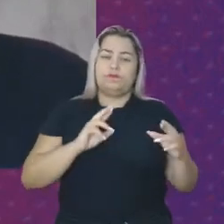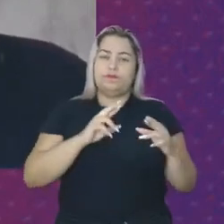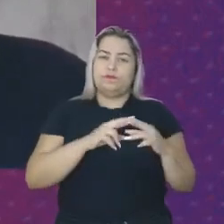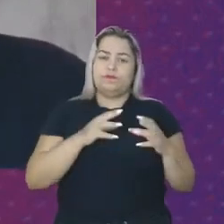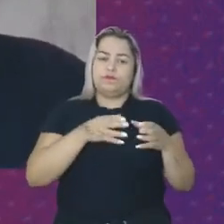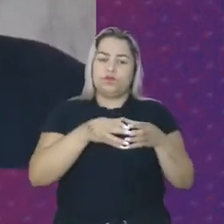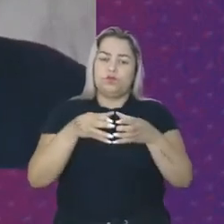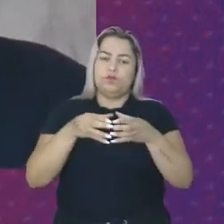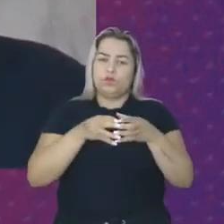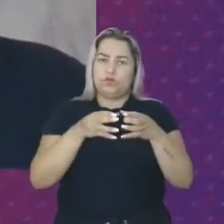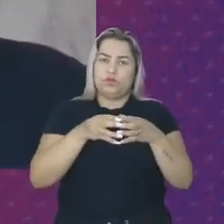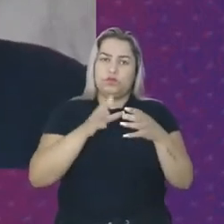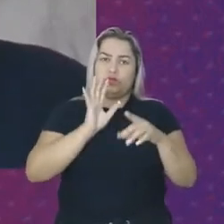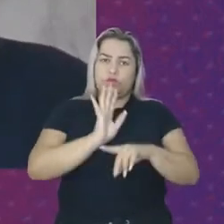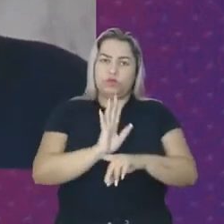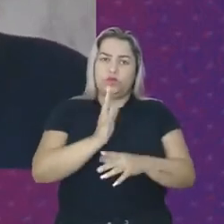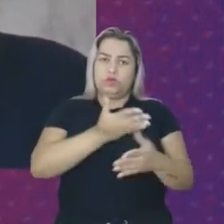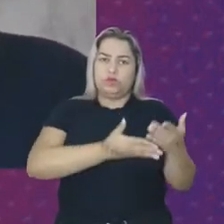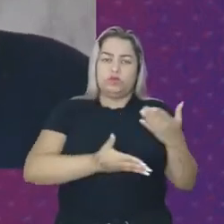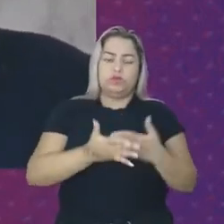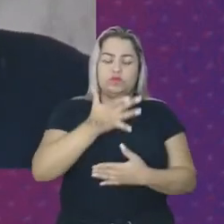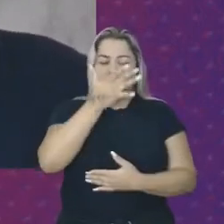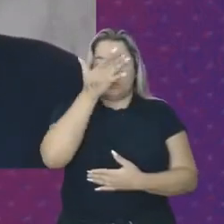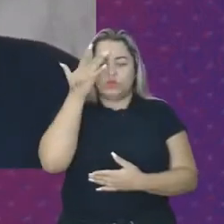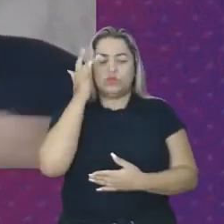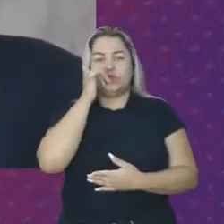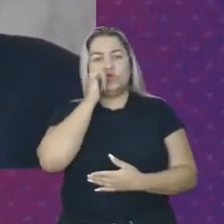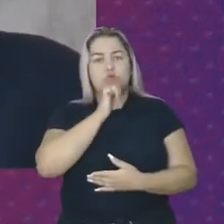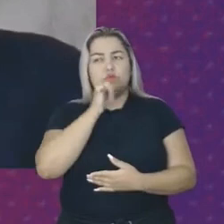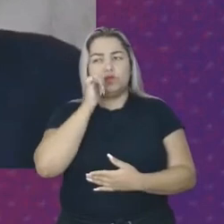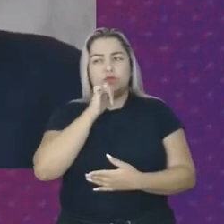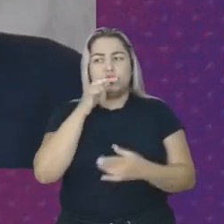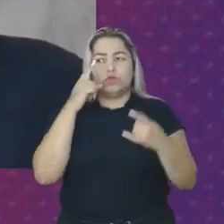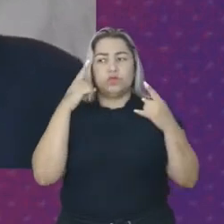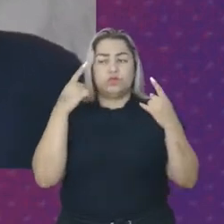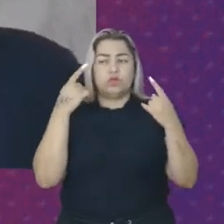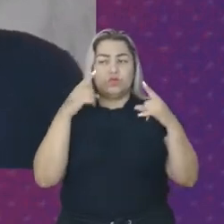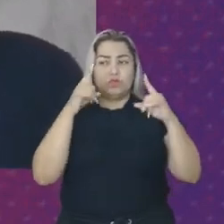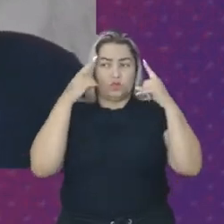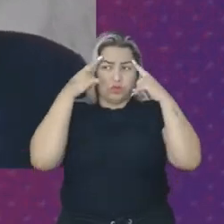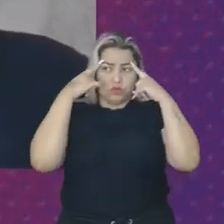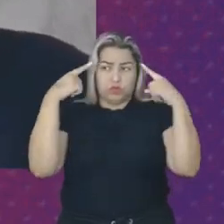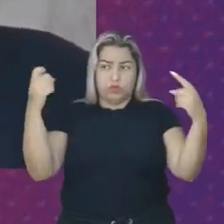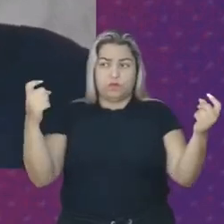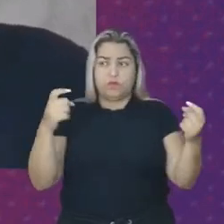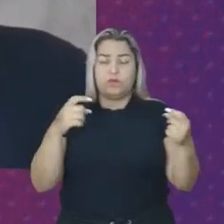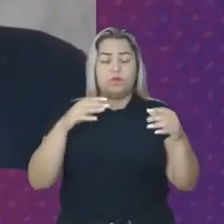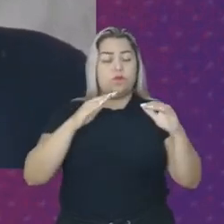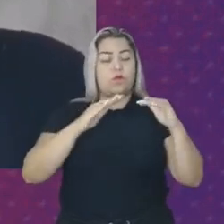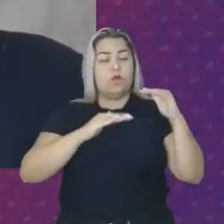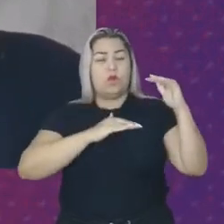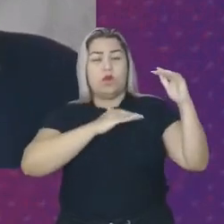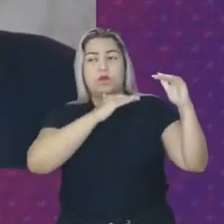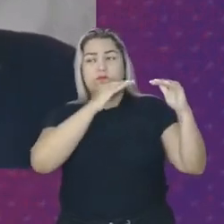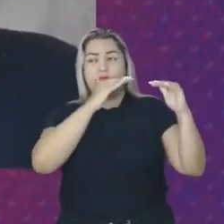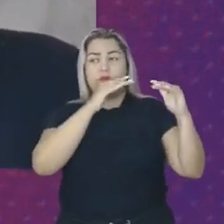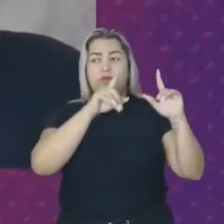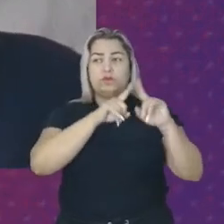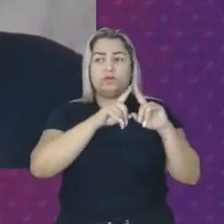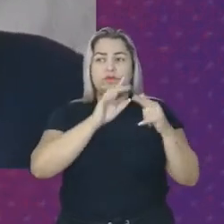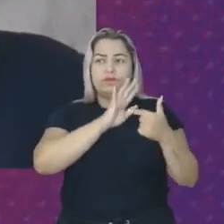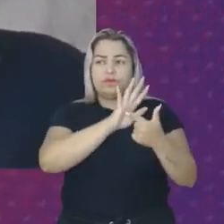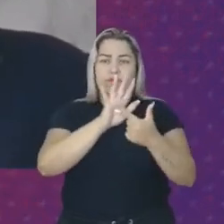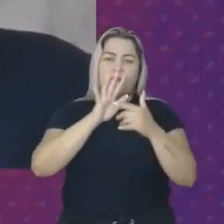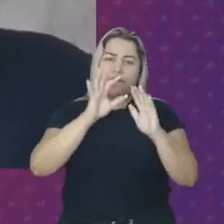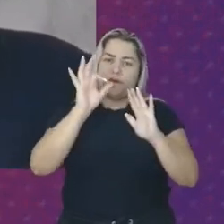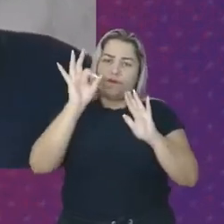atendimento às mulheres em situação de violência. Porque com o aumento dos indicadores